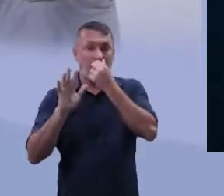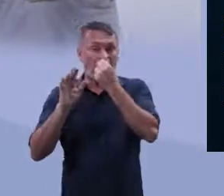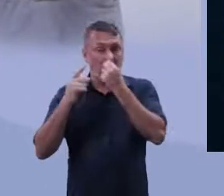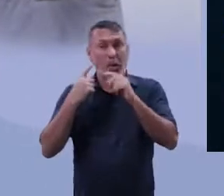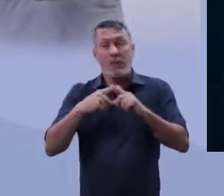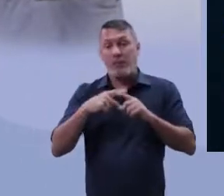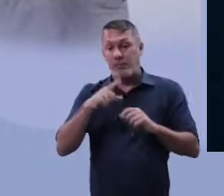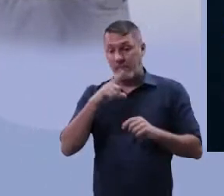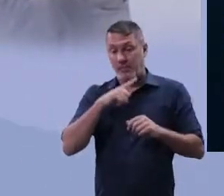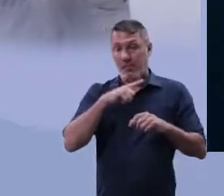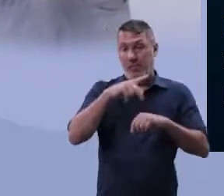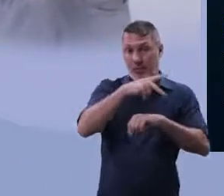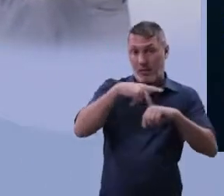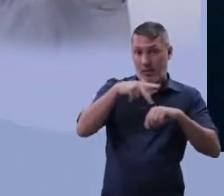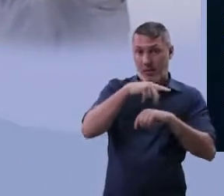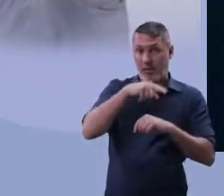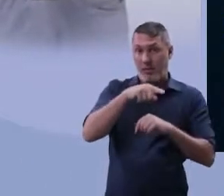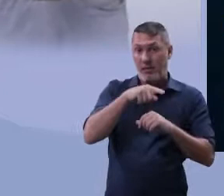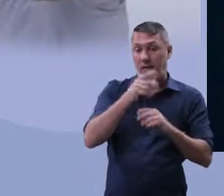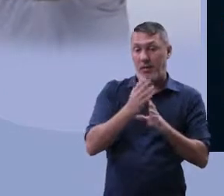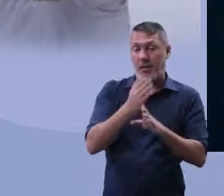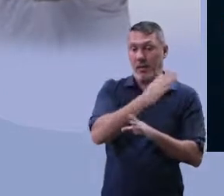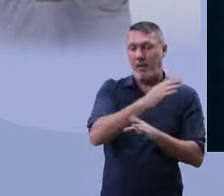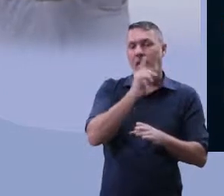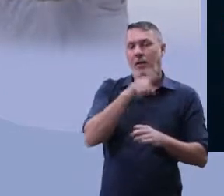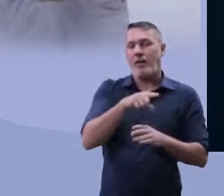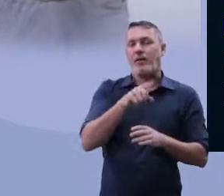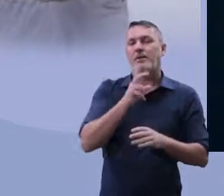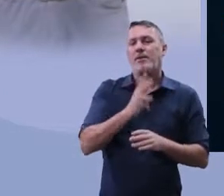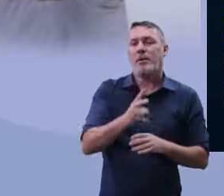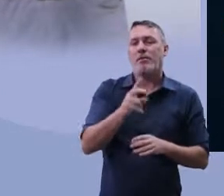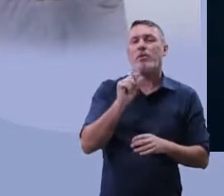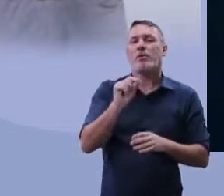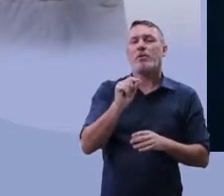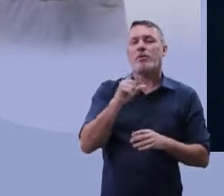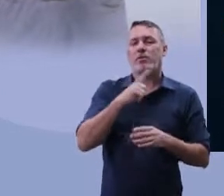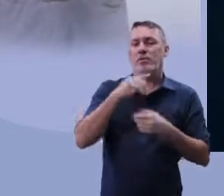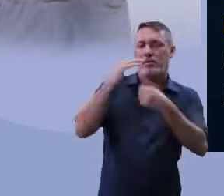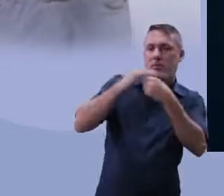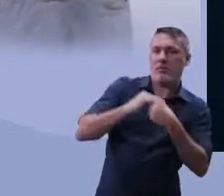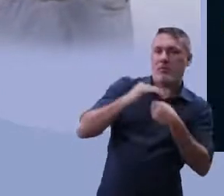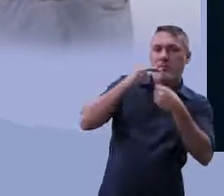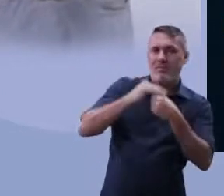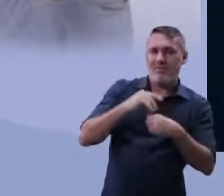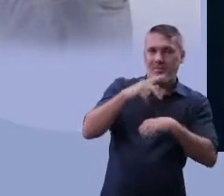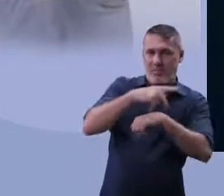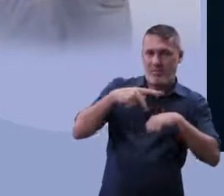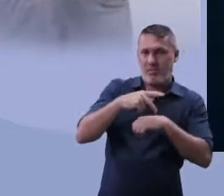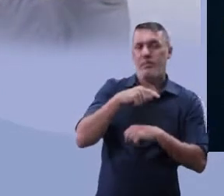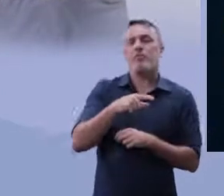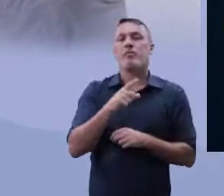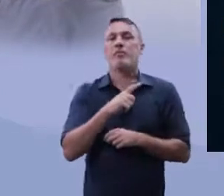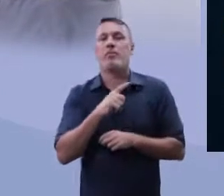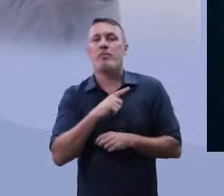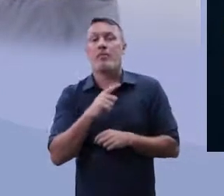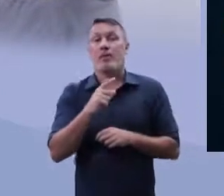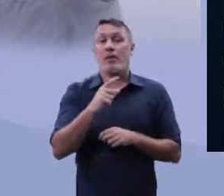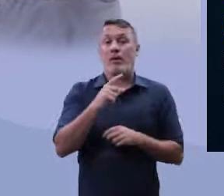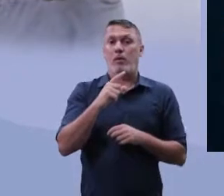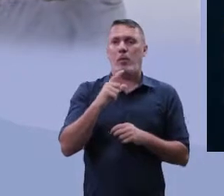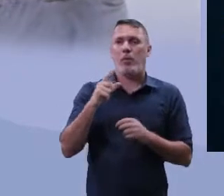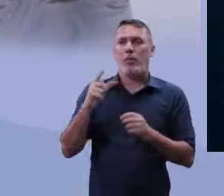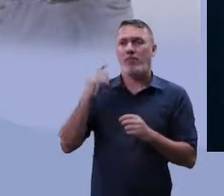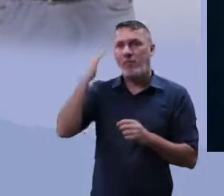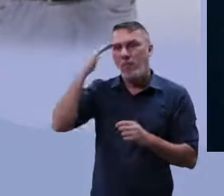valor, enquanto que os países que, num contexto, foram colônias, eles vão estar